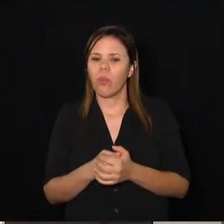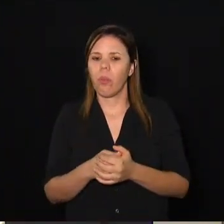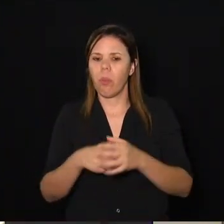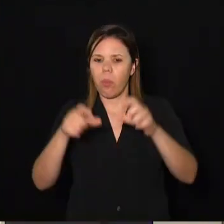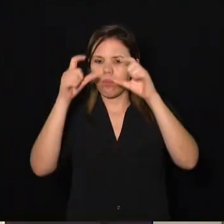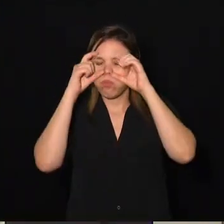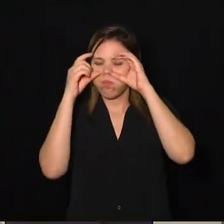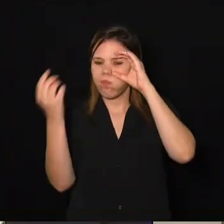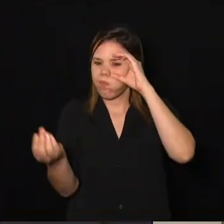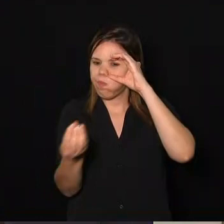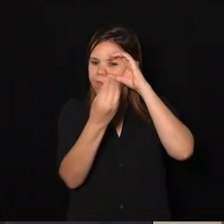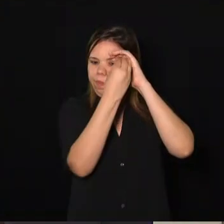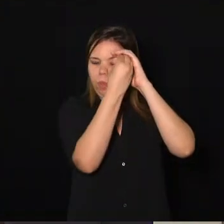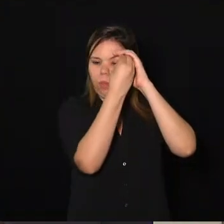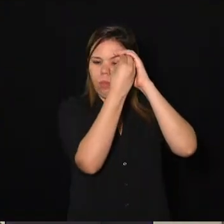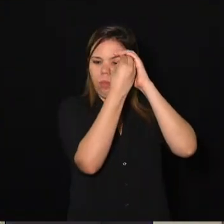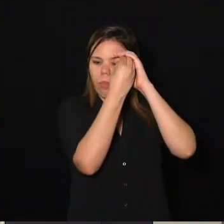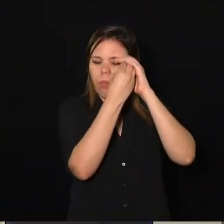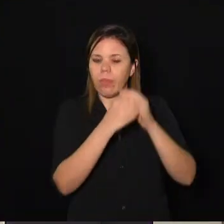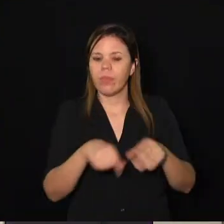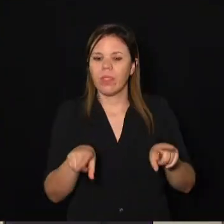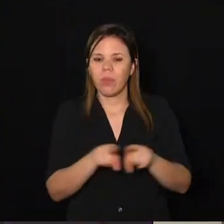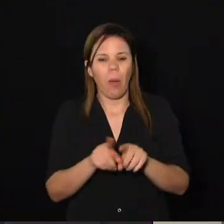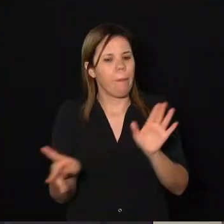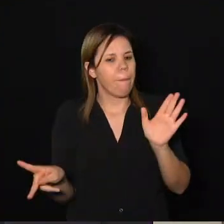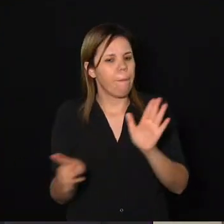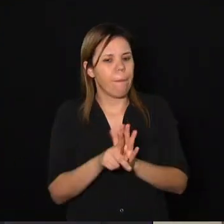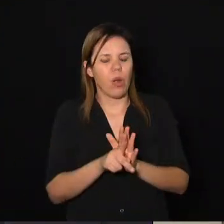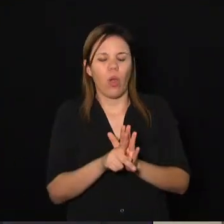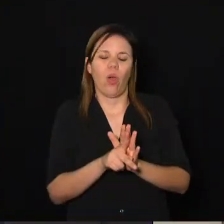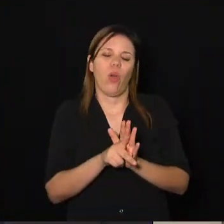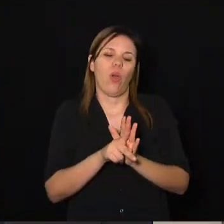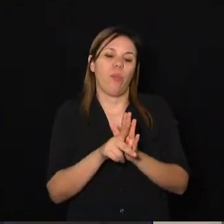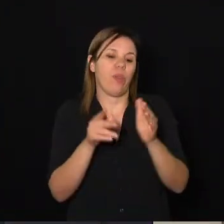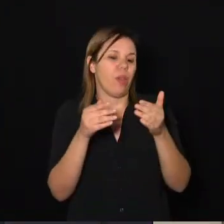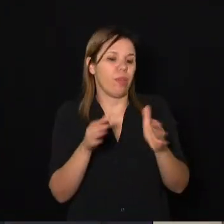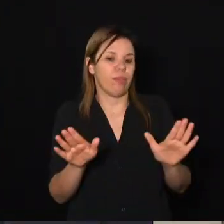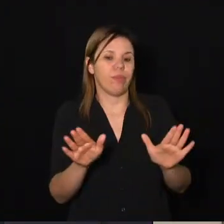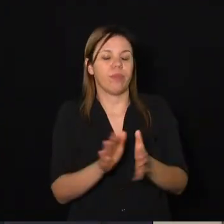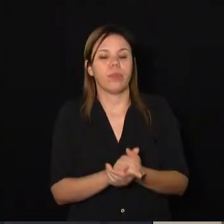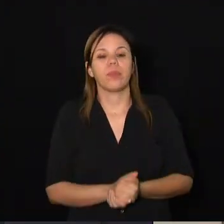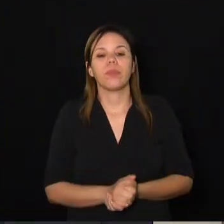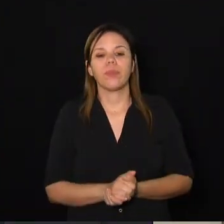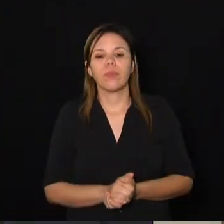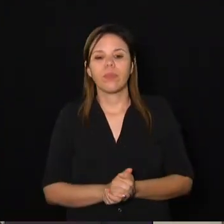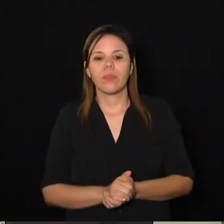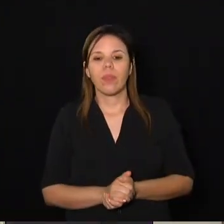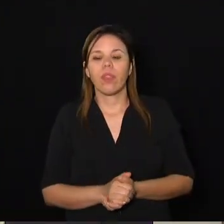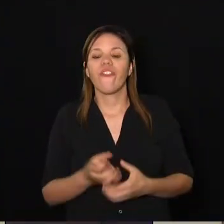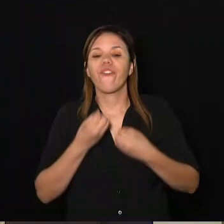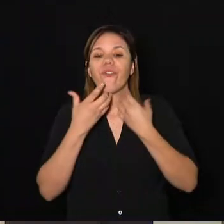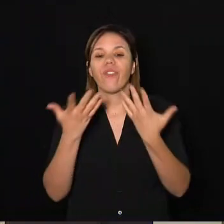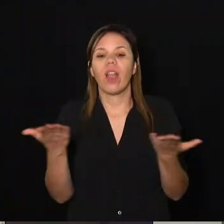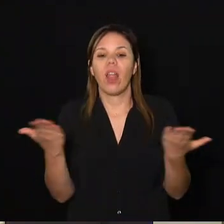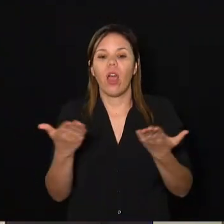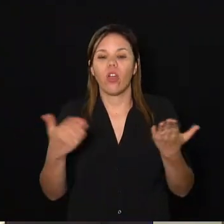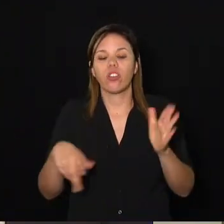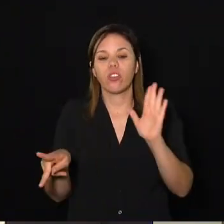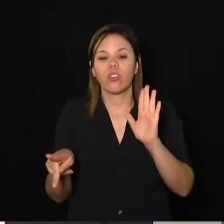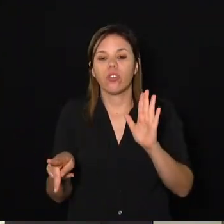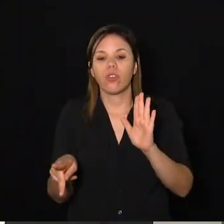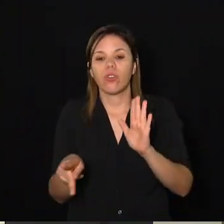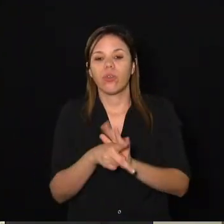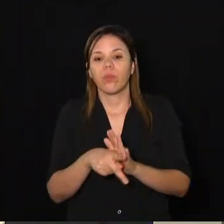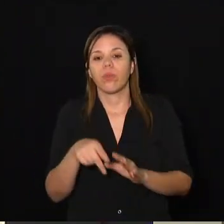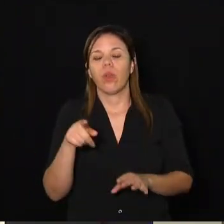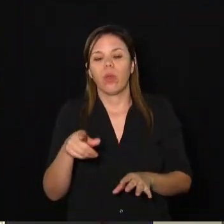não é uma especialização muito fechada entende que hoje quando nós podemos falar de saúde envolve